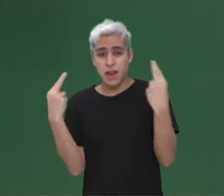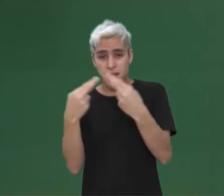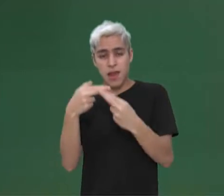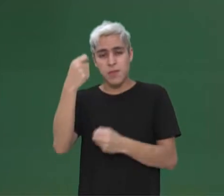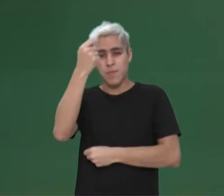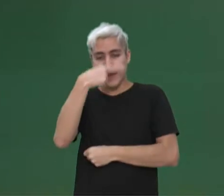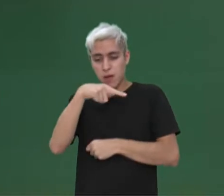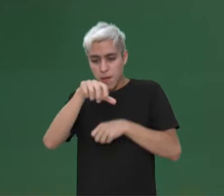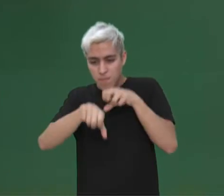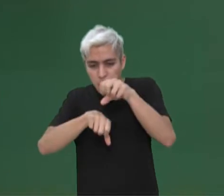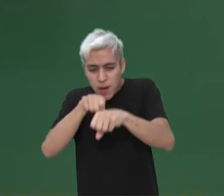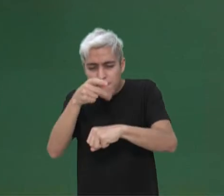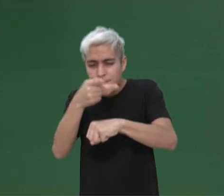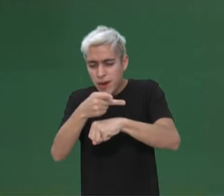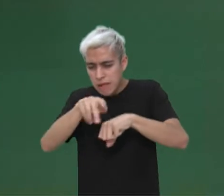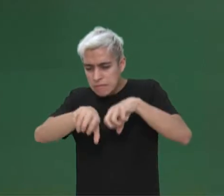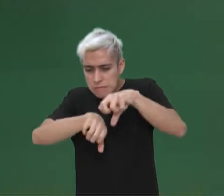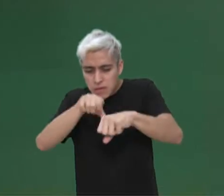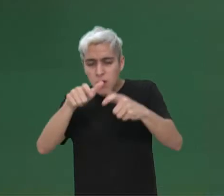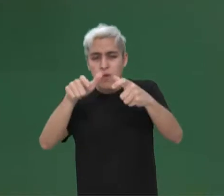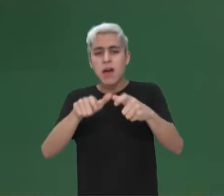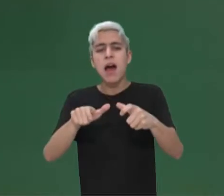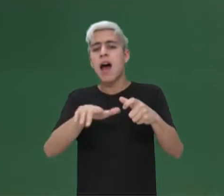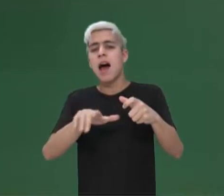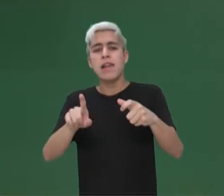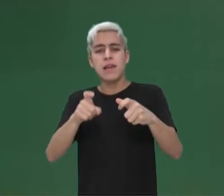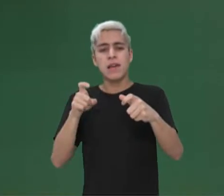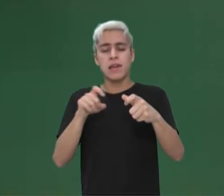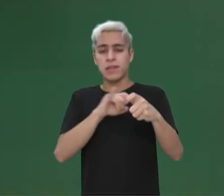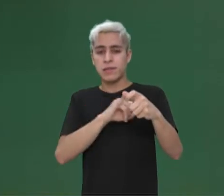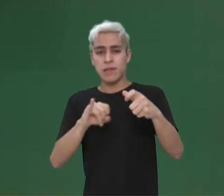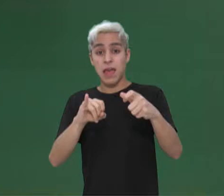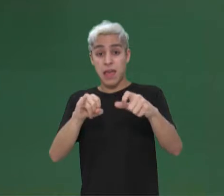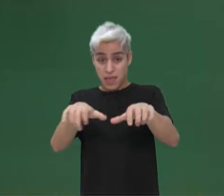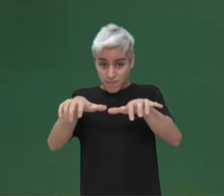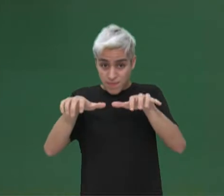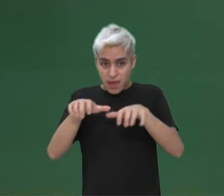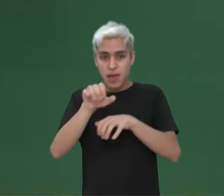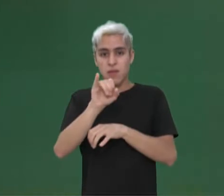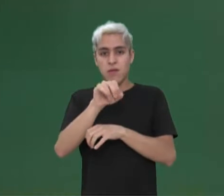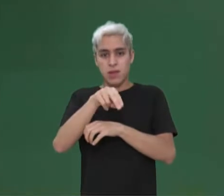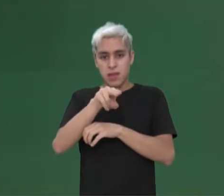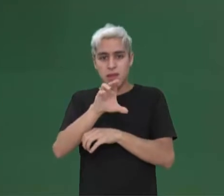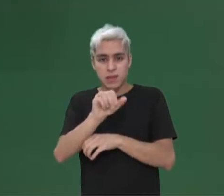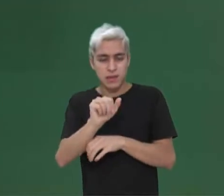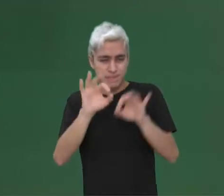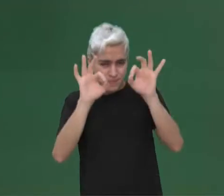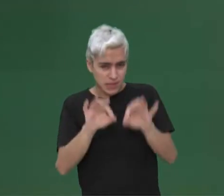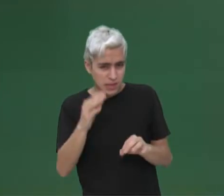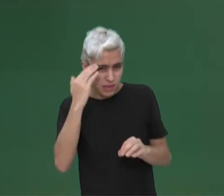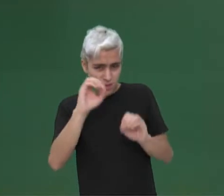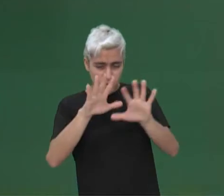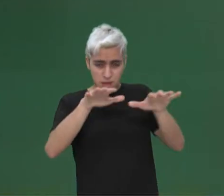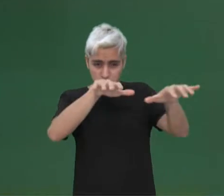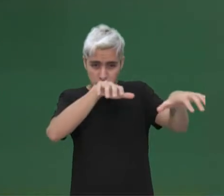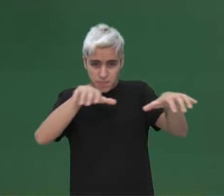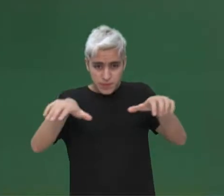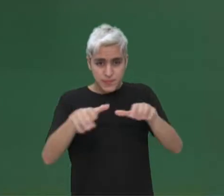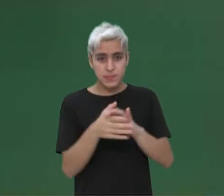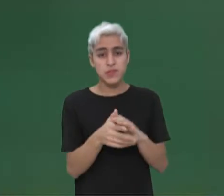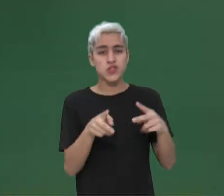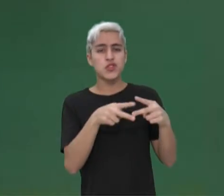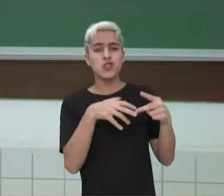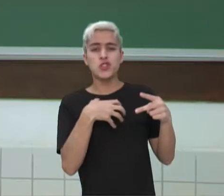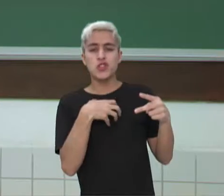essa prata, onde era a área do Império Inca. Entendeu? Fácil? Vamos lá. 2 formas